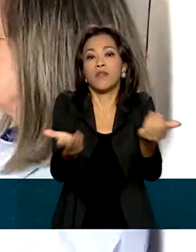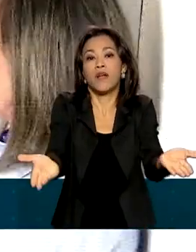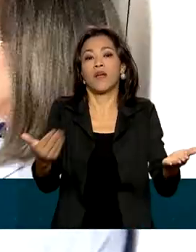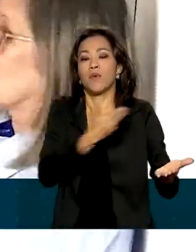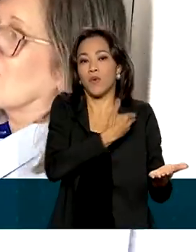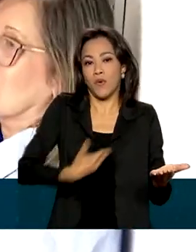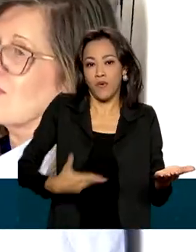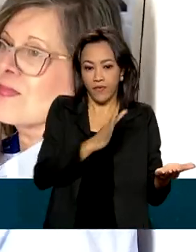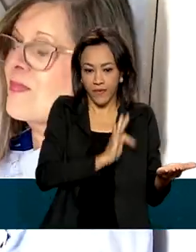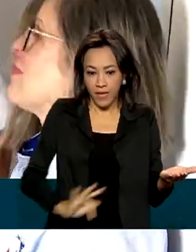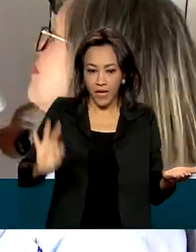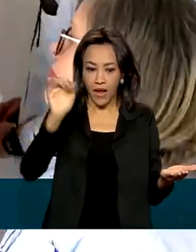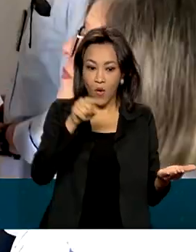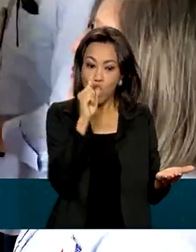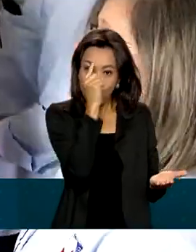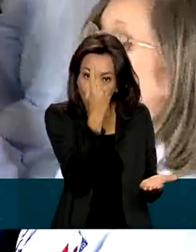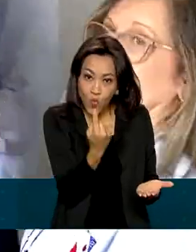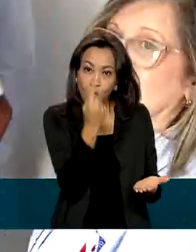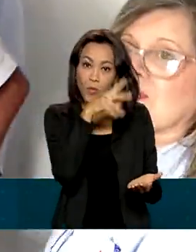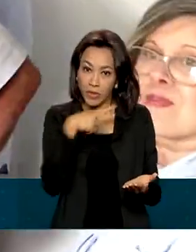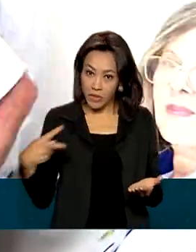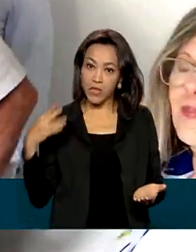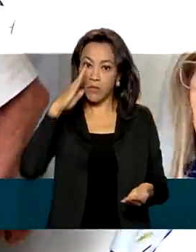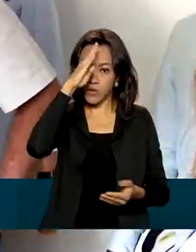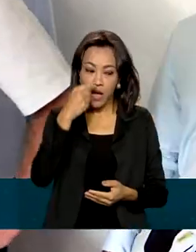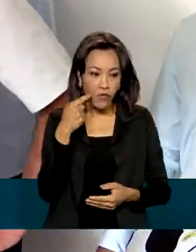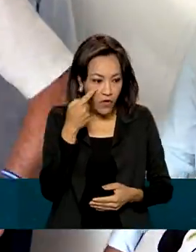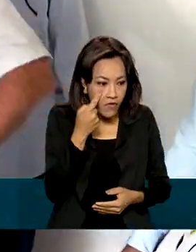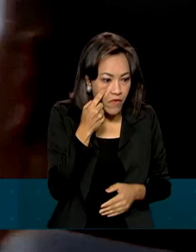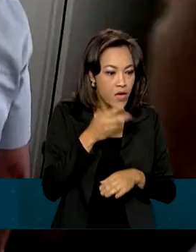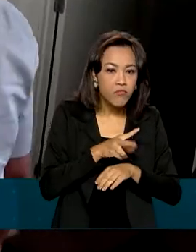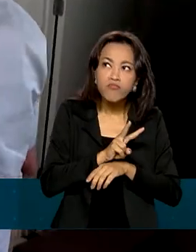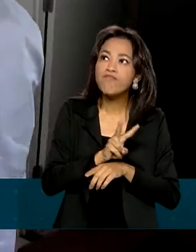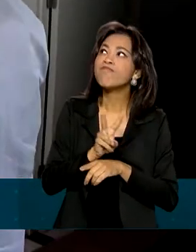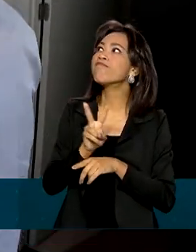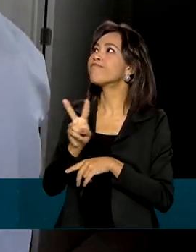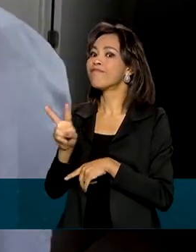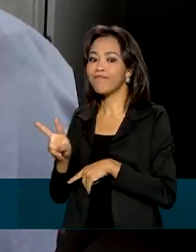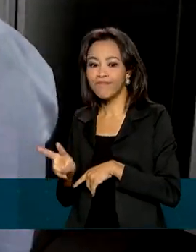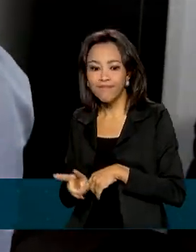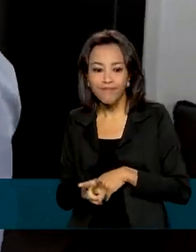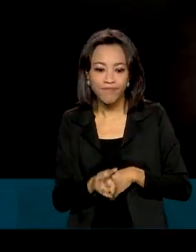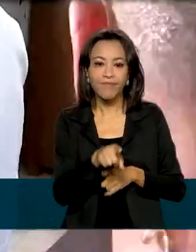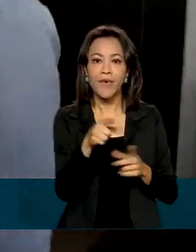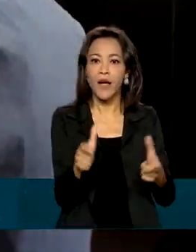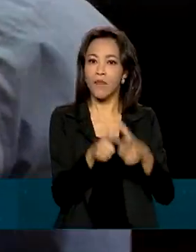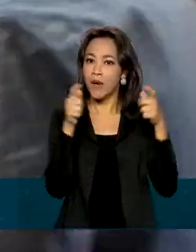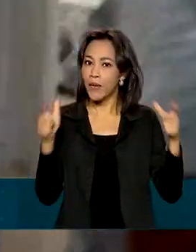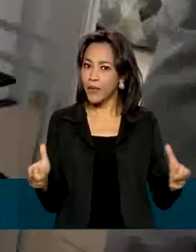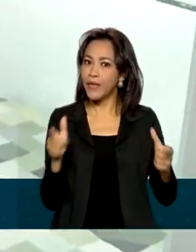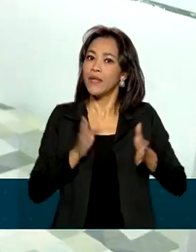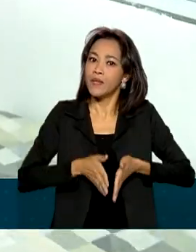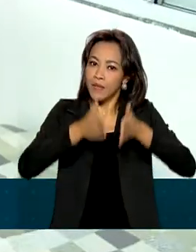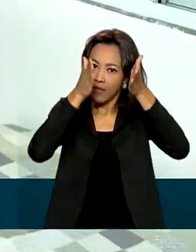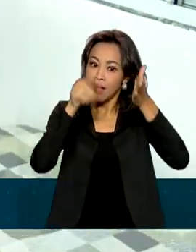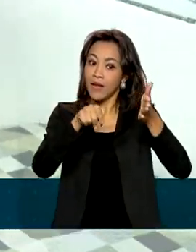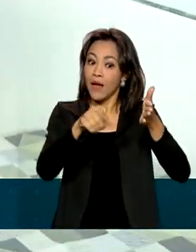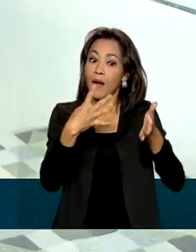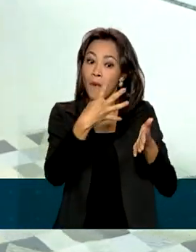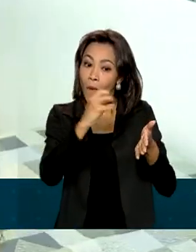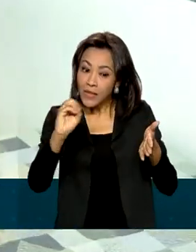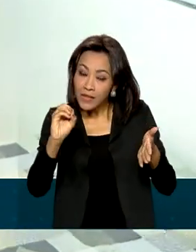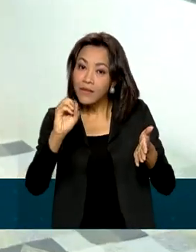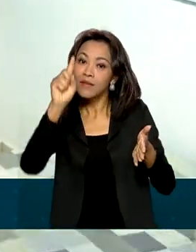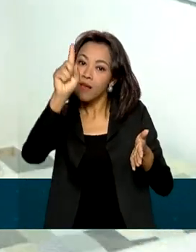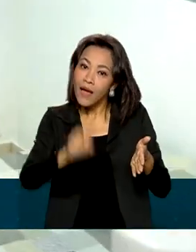Uma delas foi conferida de perto pelo presidente Jair Bolsonaro. A maioria dos apartamentos, 400 deles, é